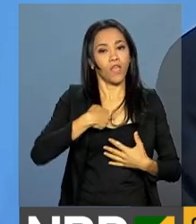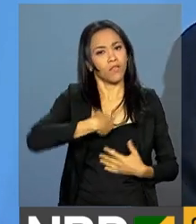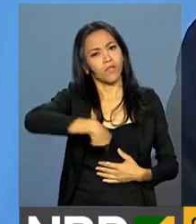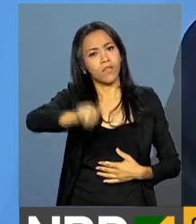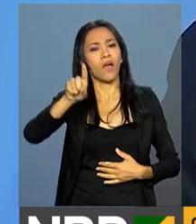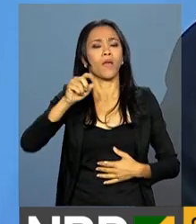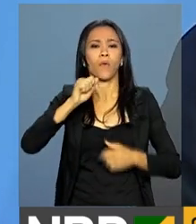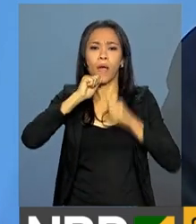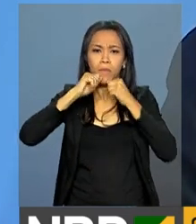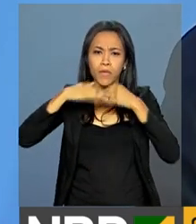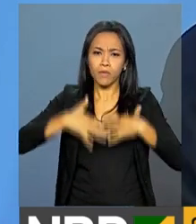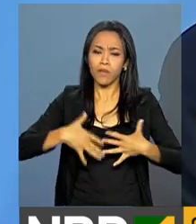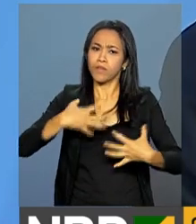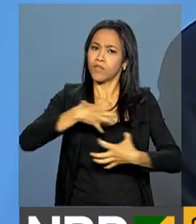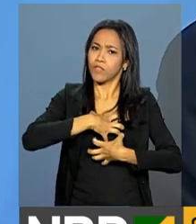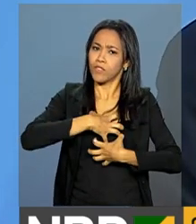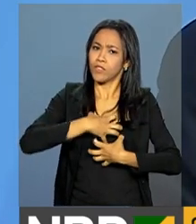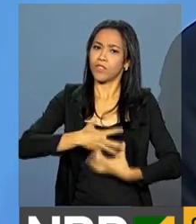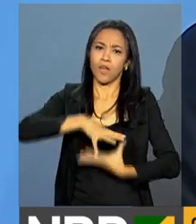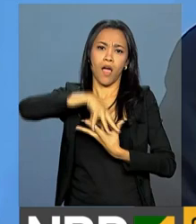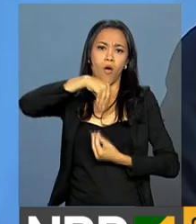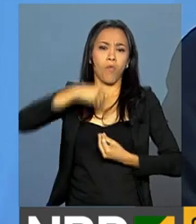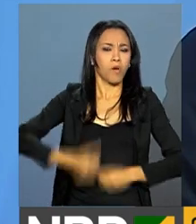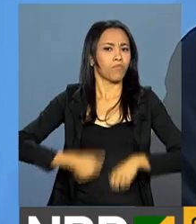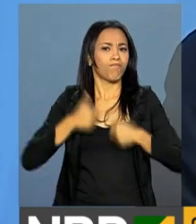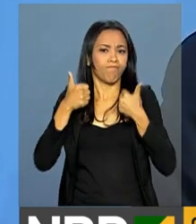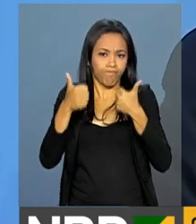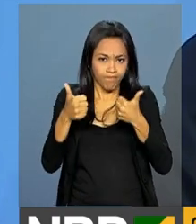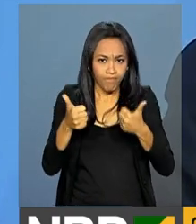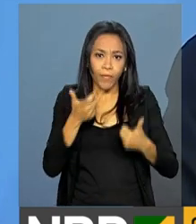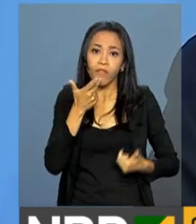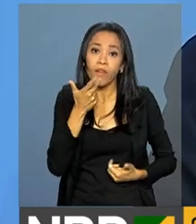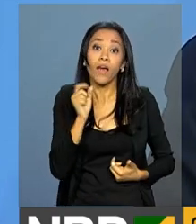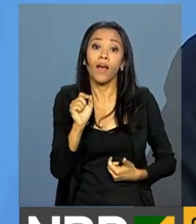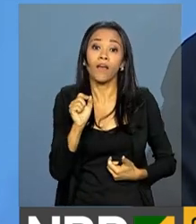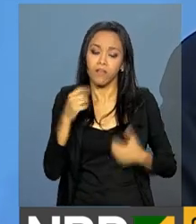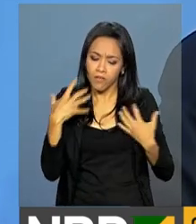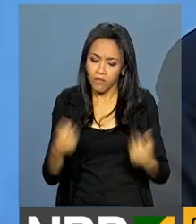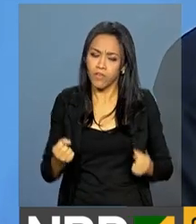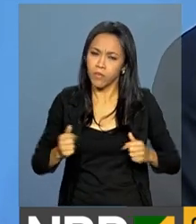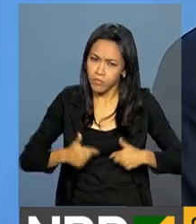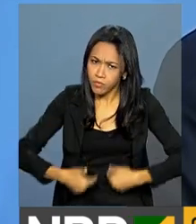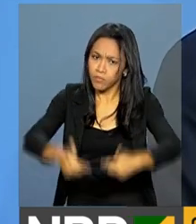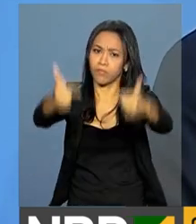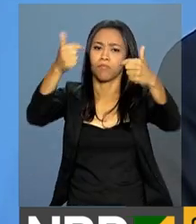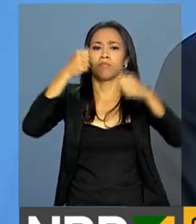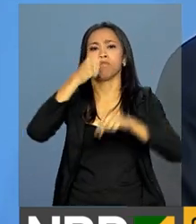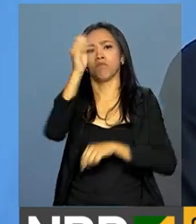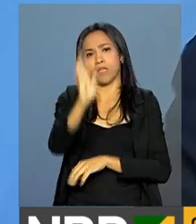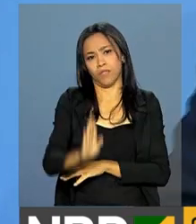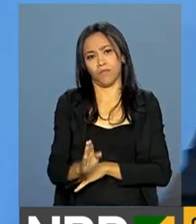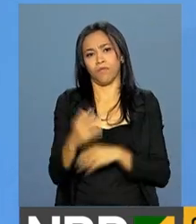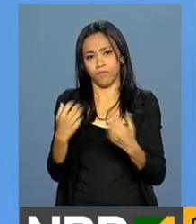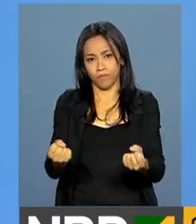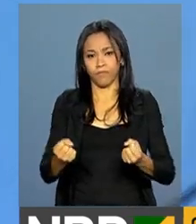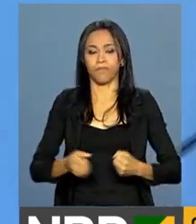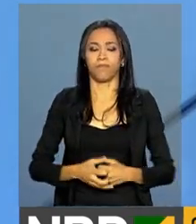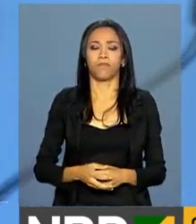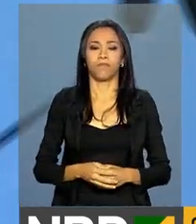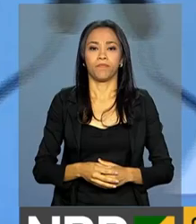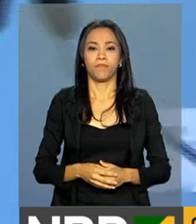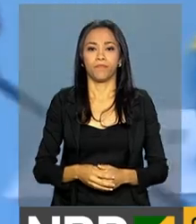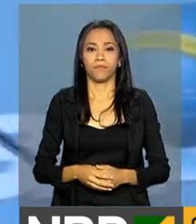abençoado, com a alma incendiada para dizer: vamos em frente, Brasil, e vamos em frente, Pará.